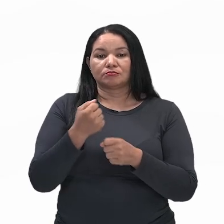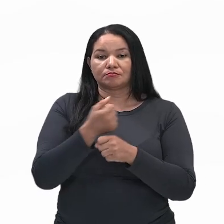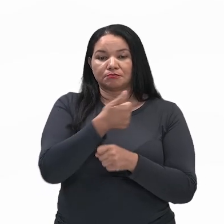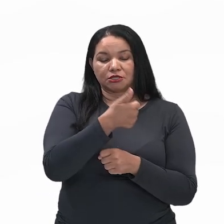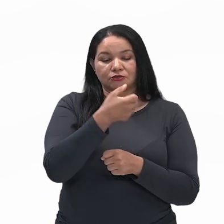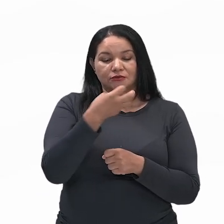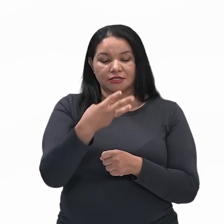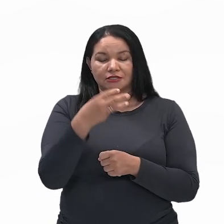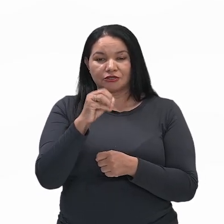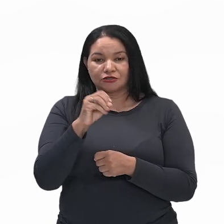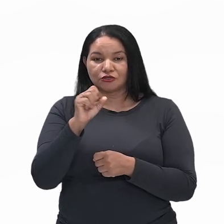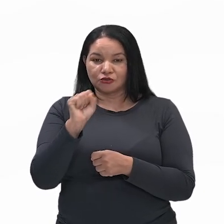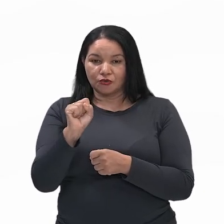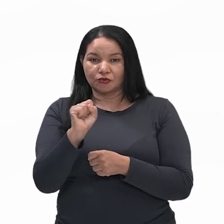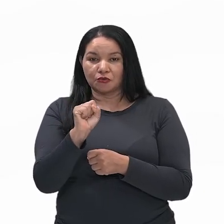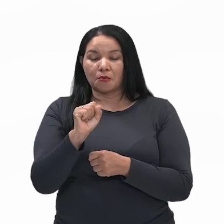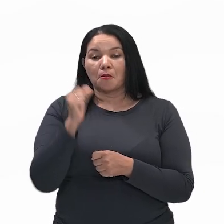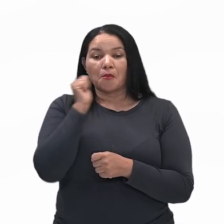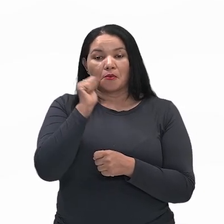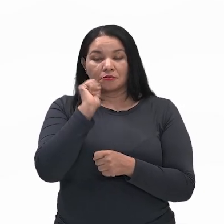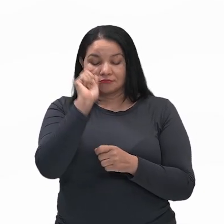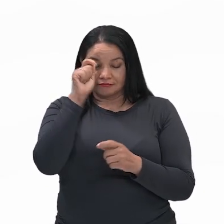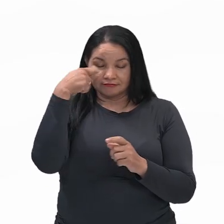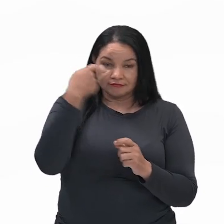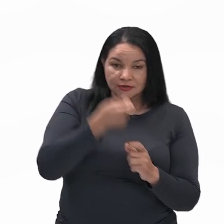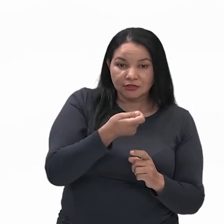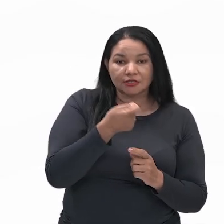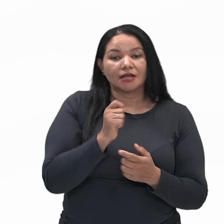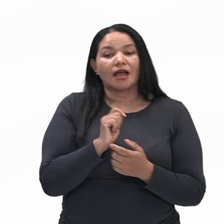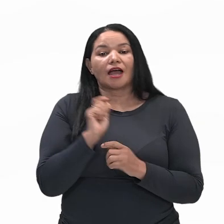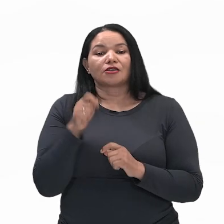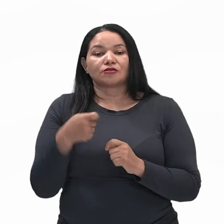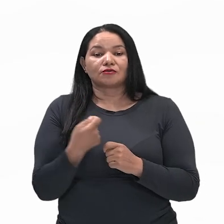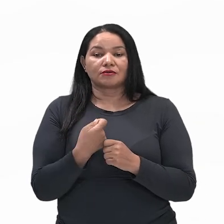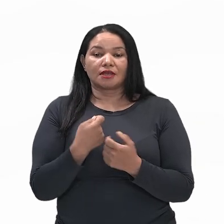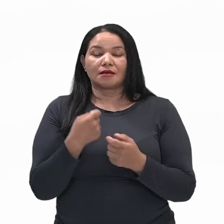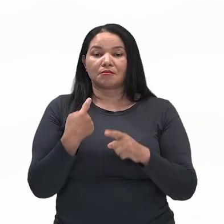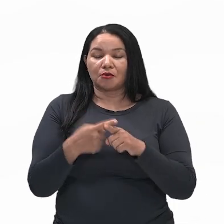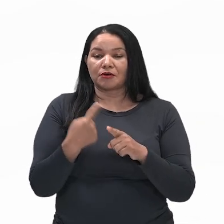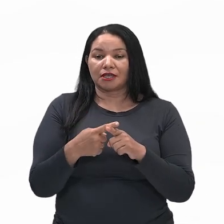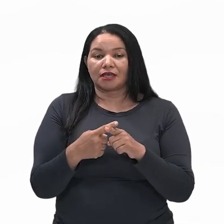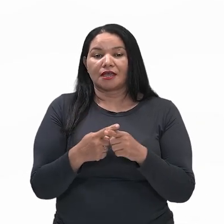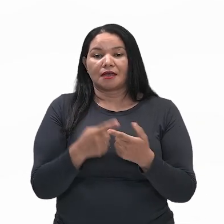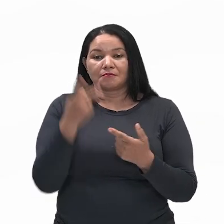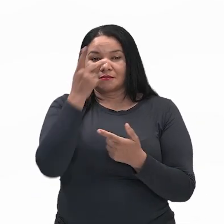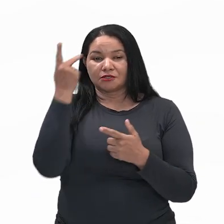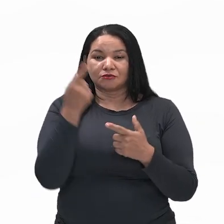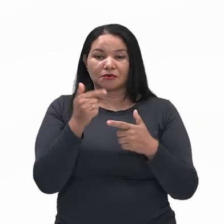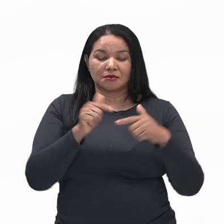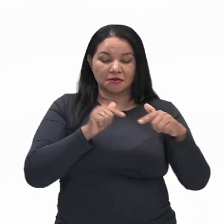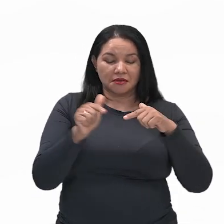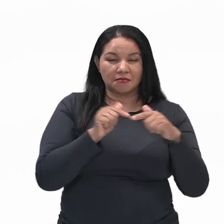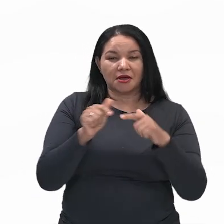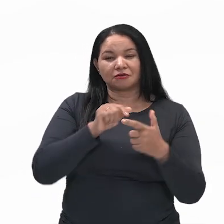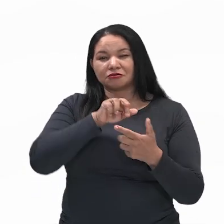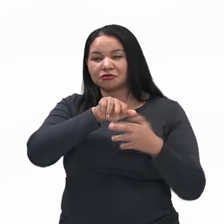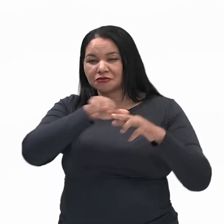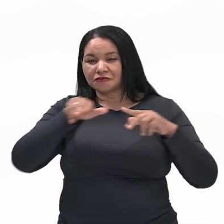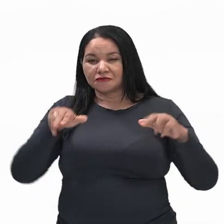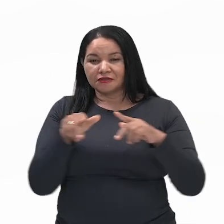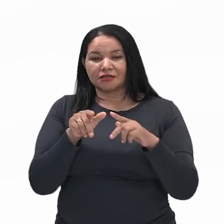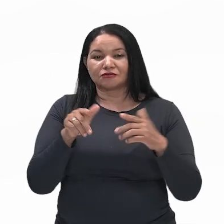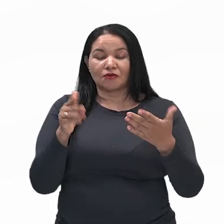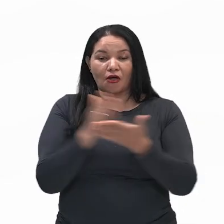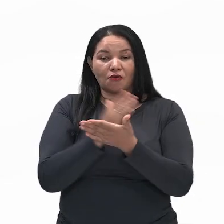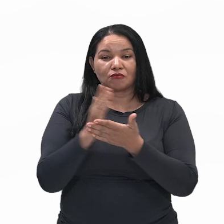1.308 mulheres que tiveram importantes papéis ao longo da história da humanidade, muitas das quais tiveram seus